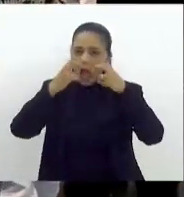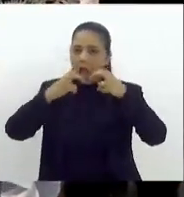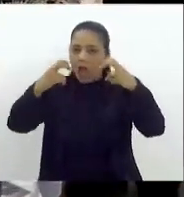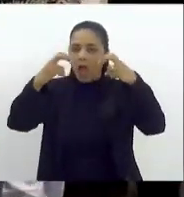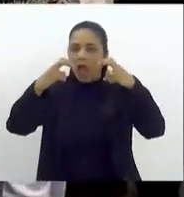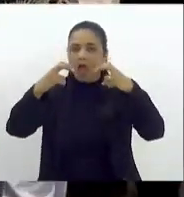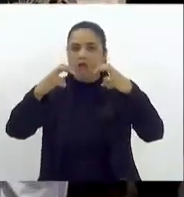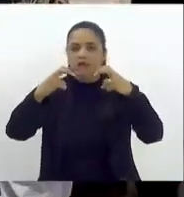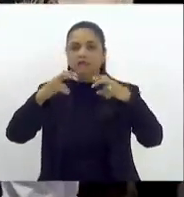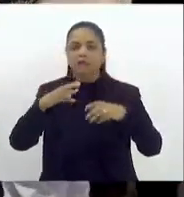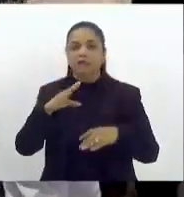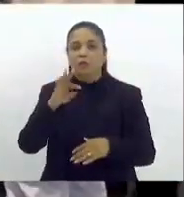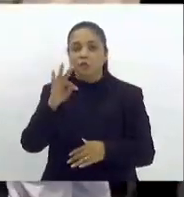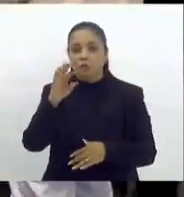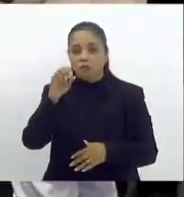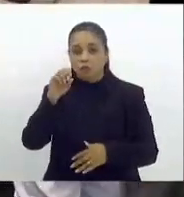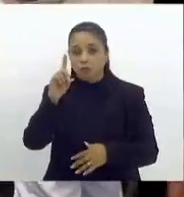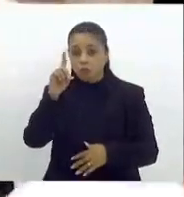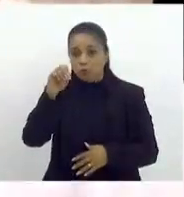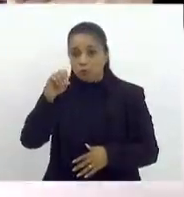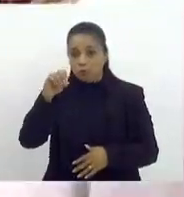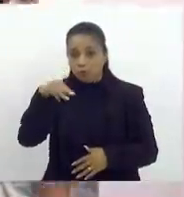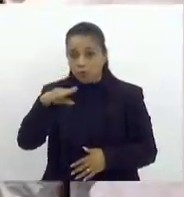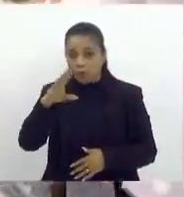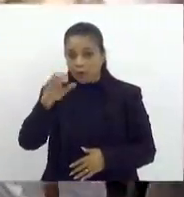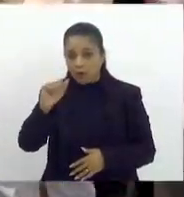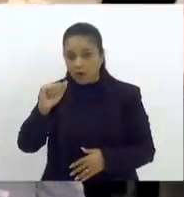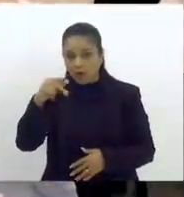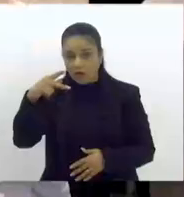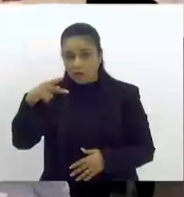dá um capuccino tá na casa